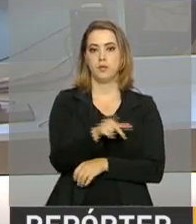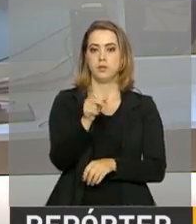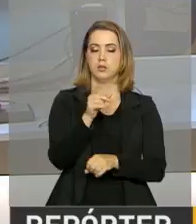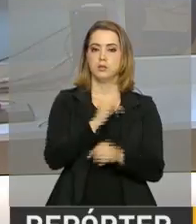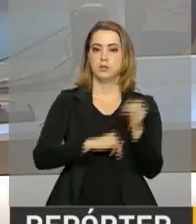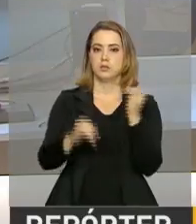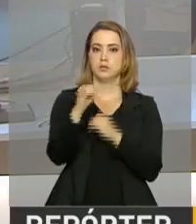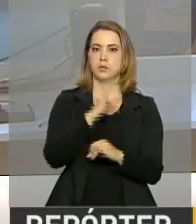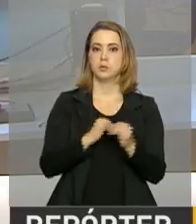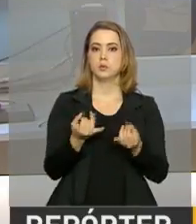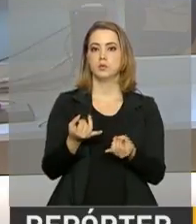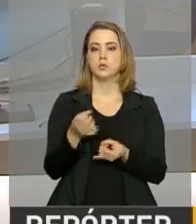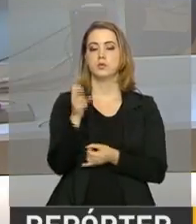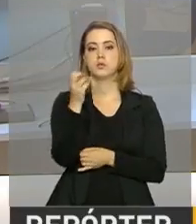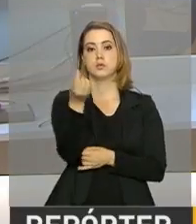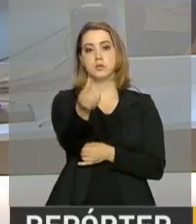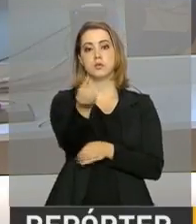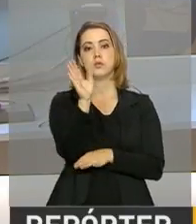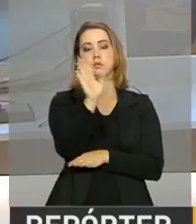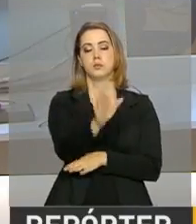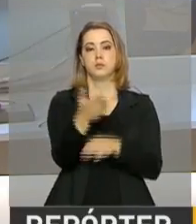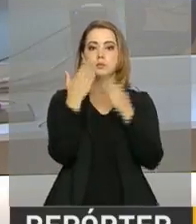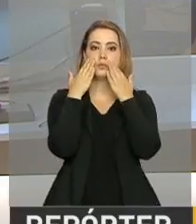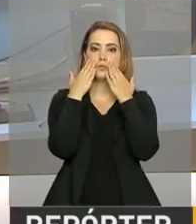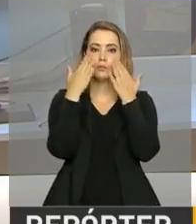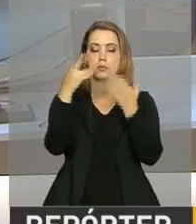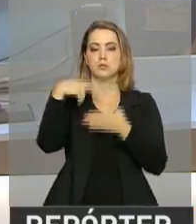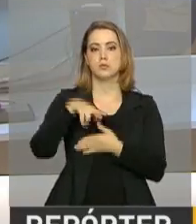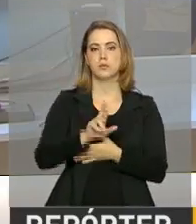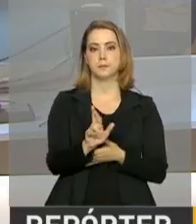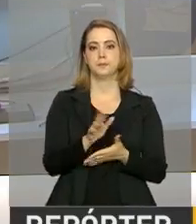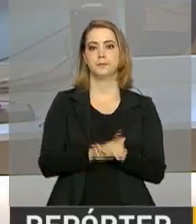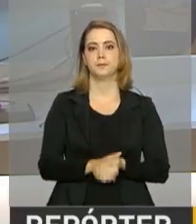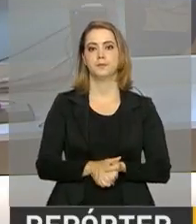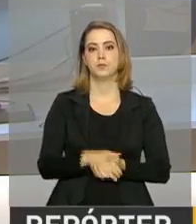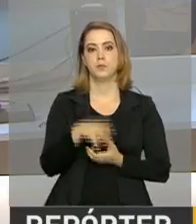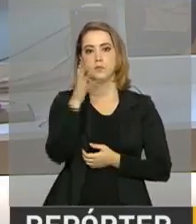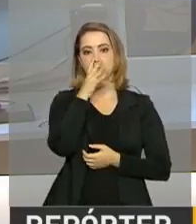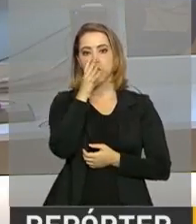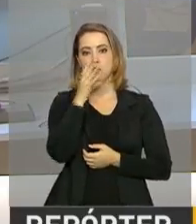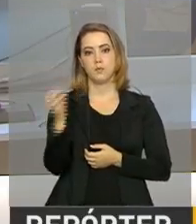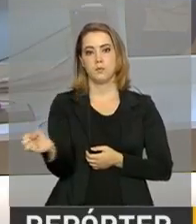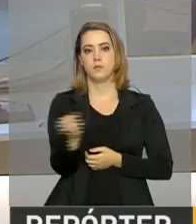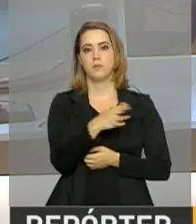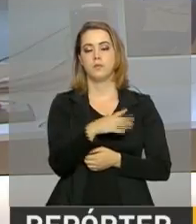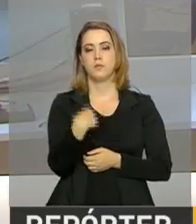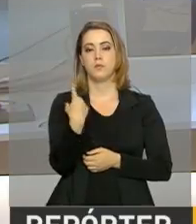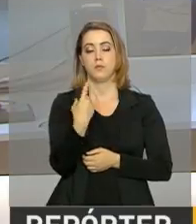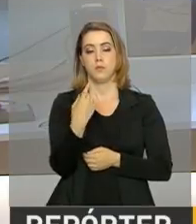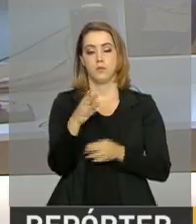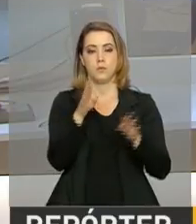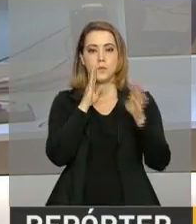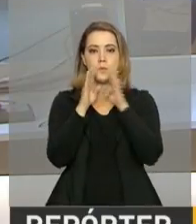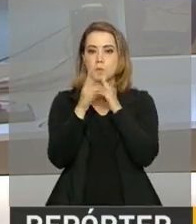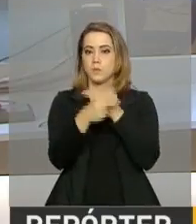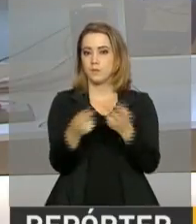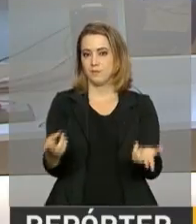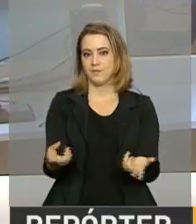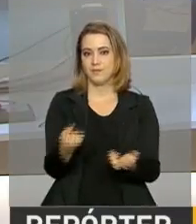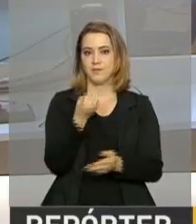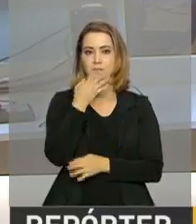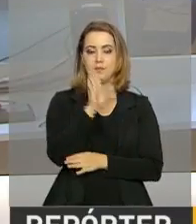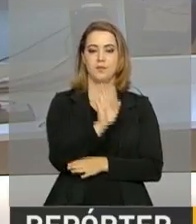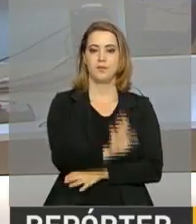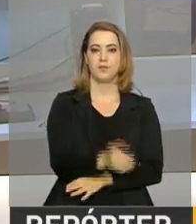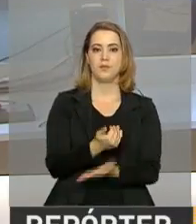qualquer momento com outras informações ou às 18h na próxima edição do Repórter NBR. Acompanhe as novidades também pelas nossas redes sociais.